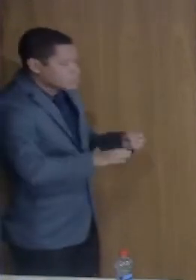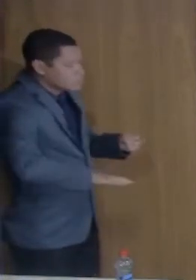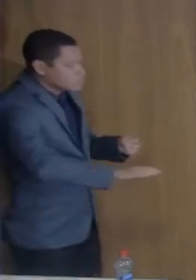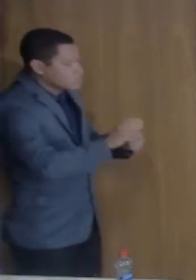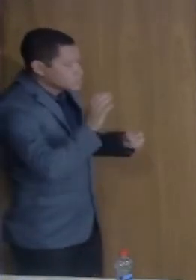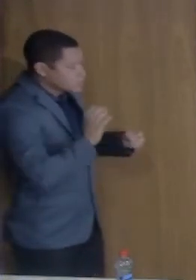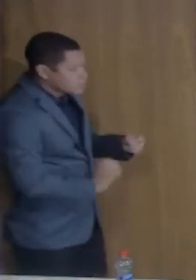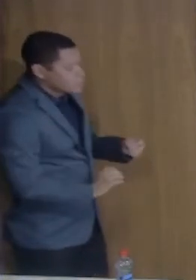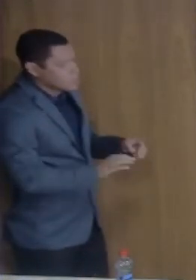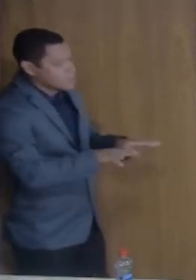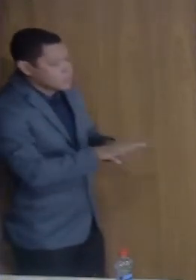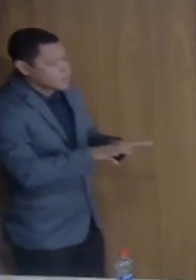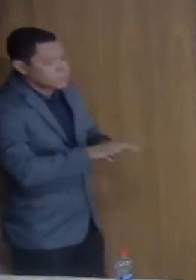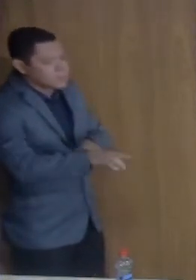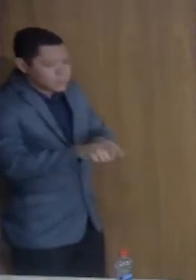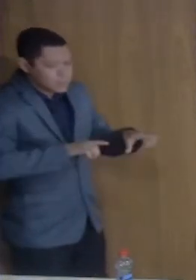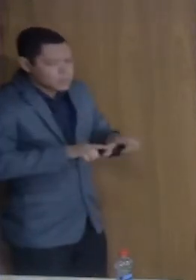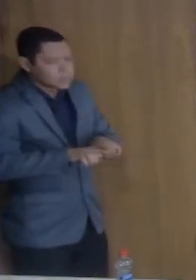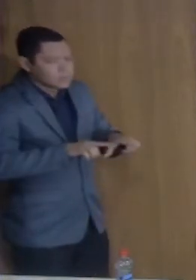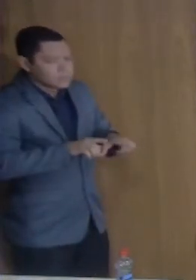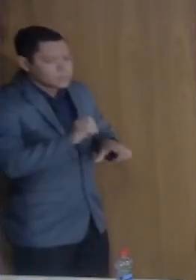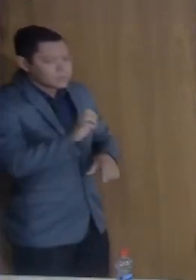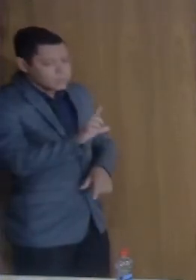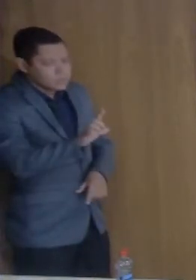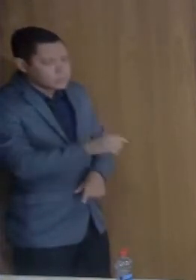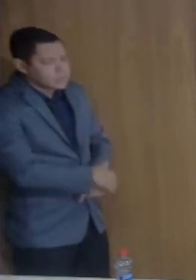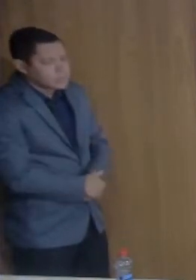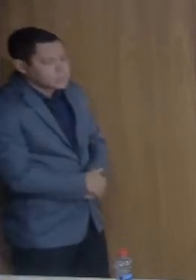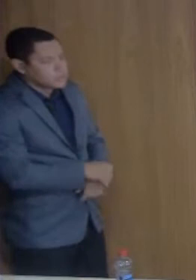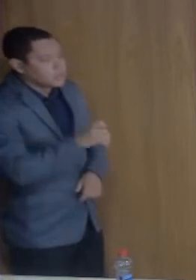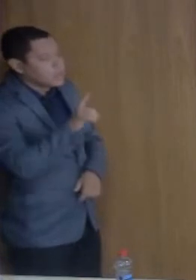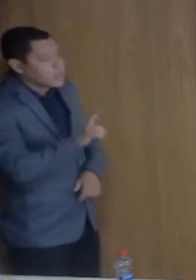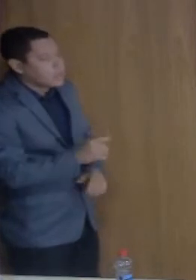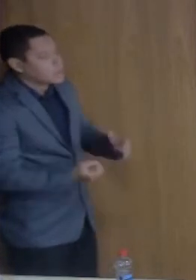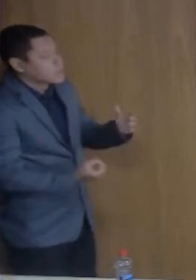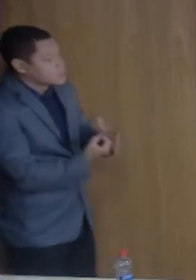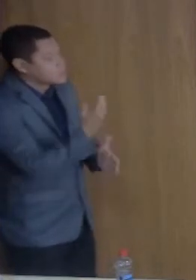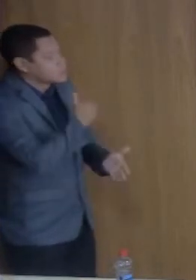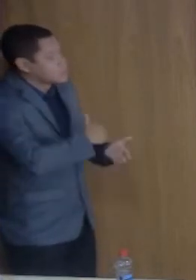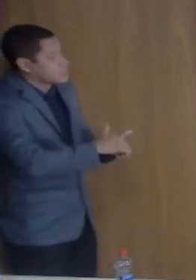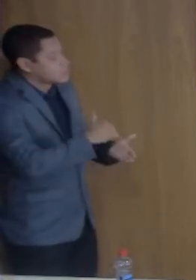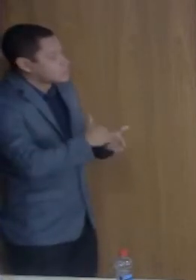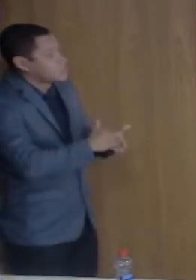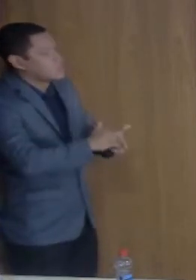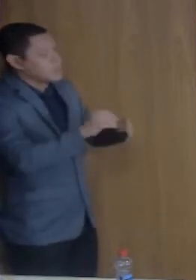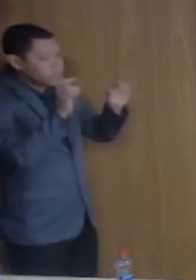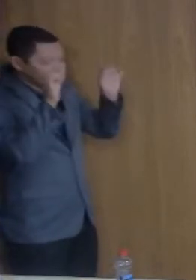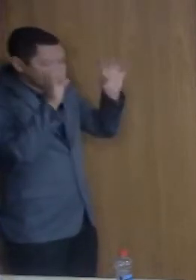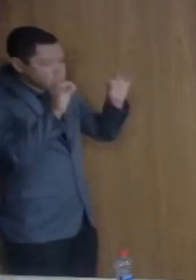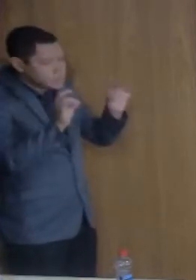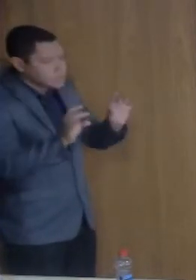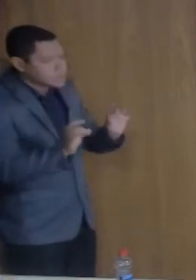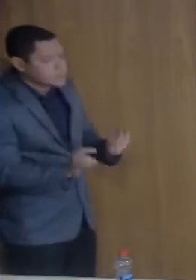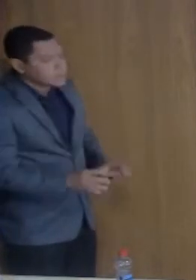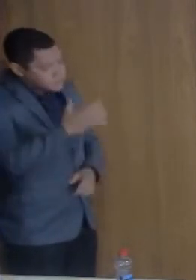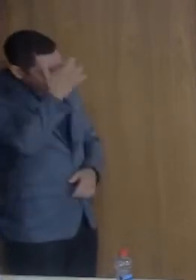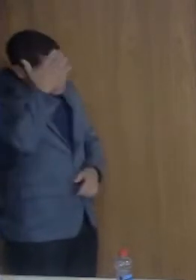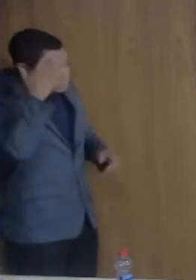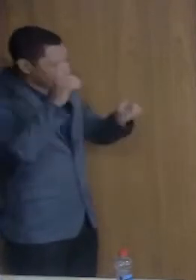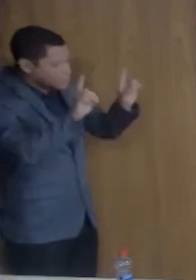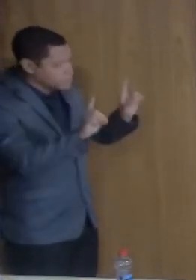Zona Rural de São Luís. Destaca-se também a criação da Secretaria Municipal Extraordinária da Pessoa com